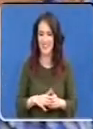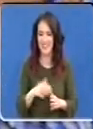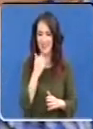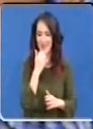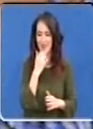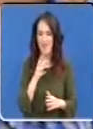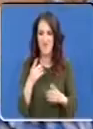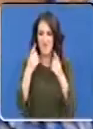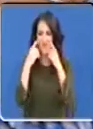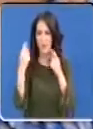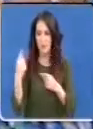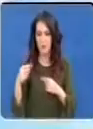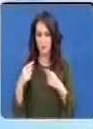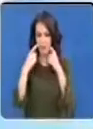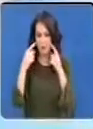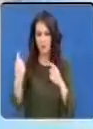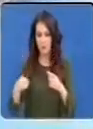Olha, e tens concertos agora em breve ou não?